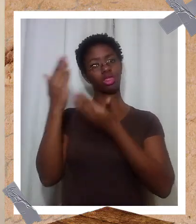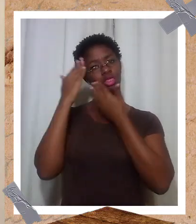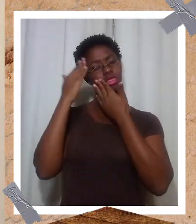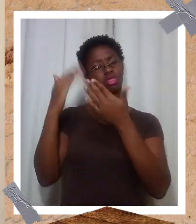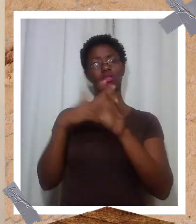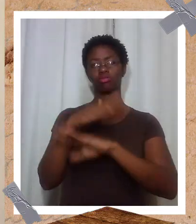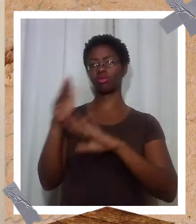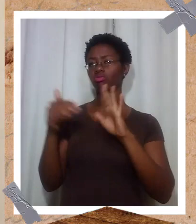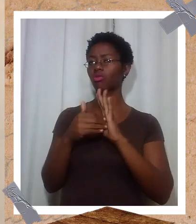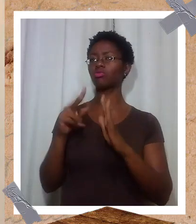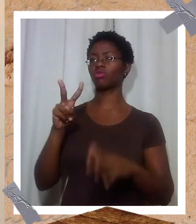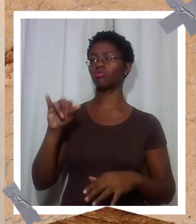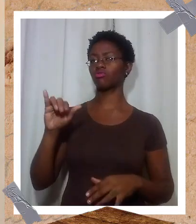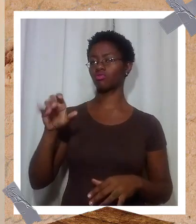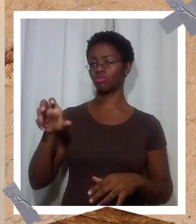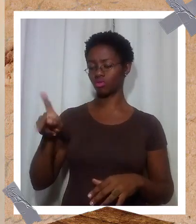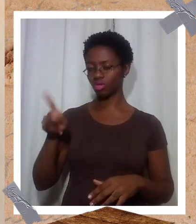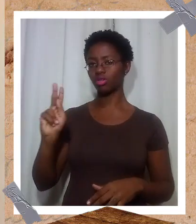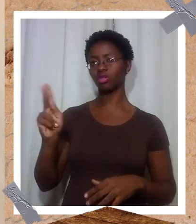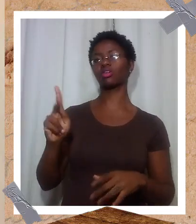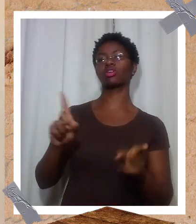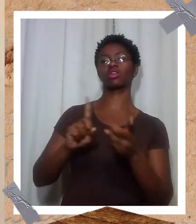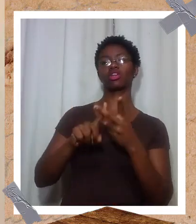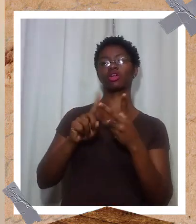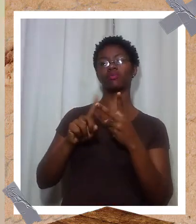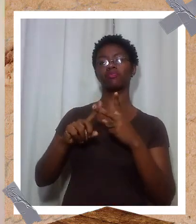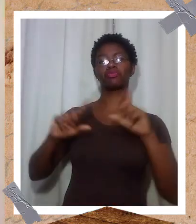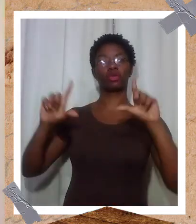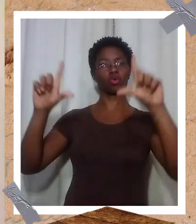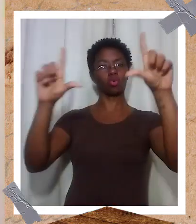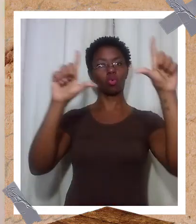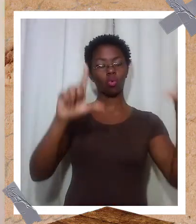ao Vic Muniz, ao quadro, ao som,